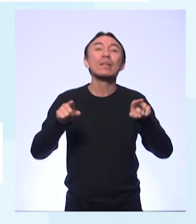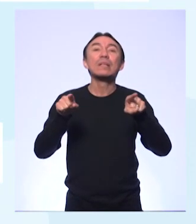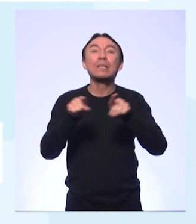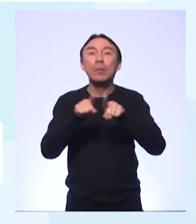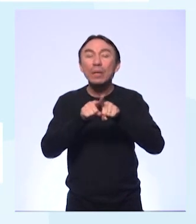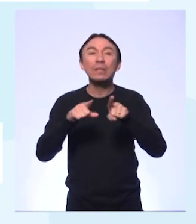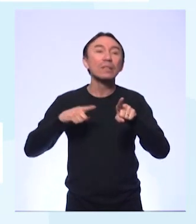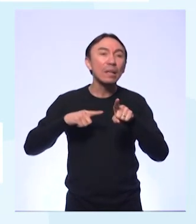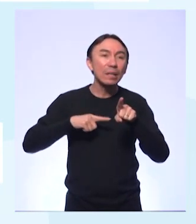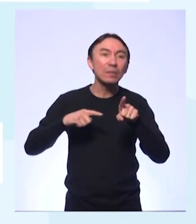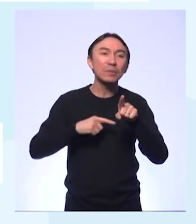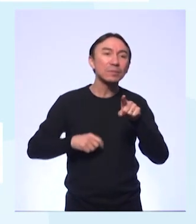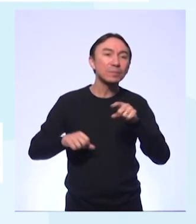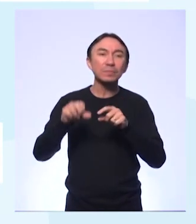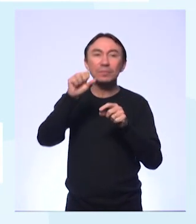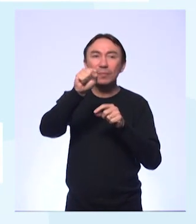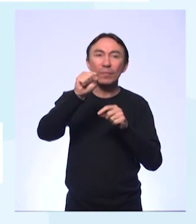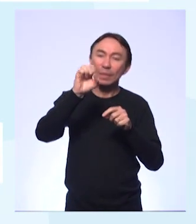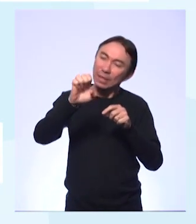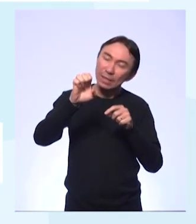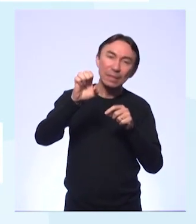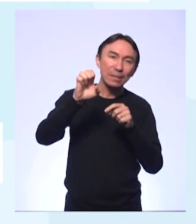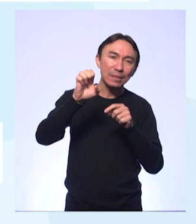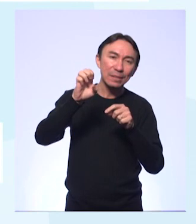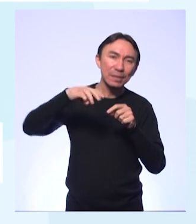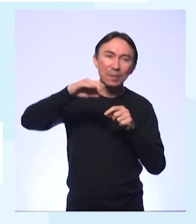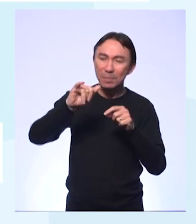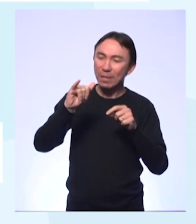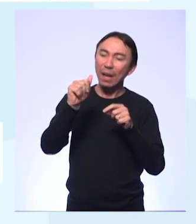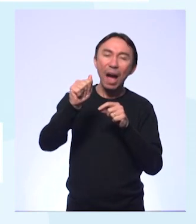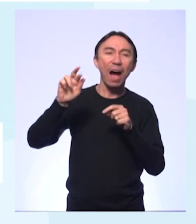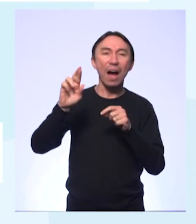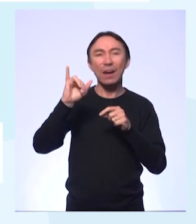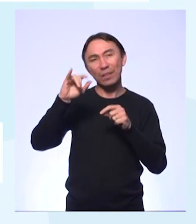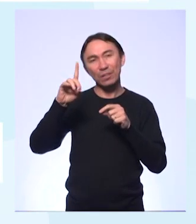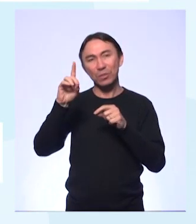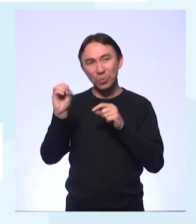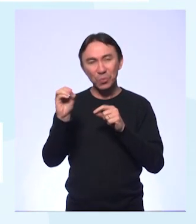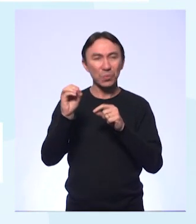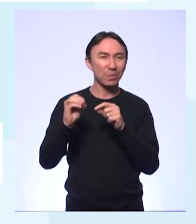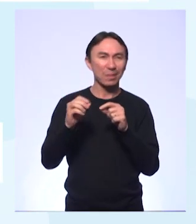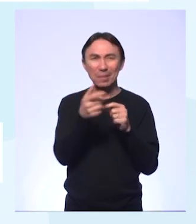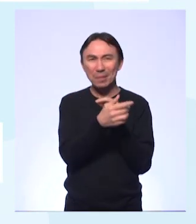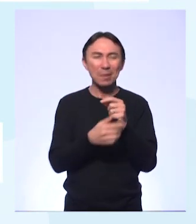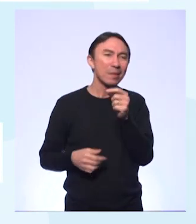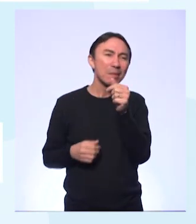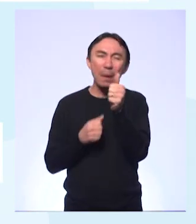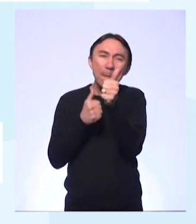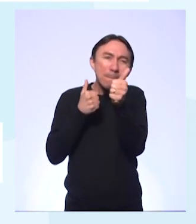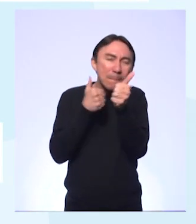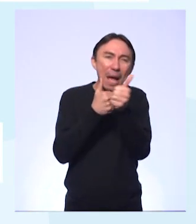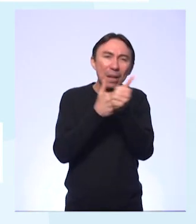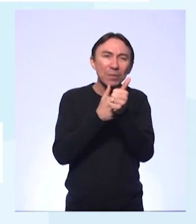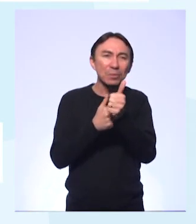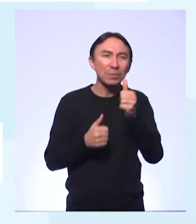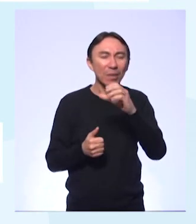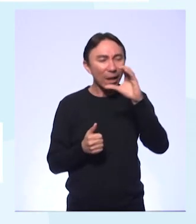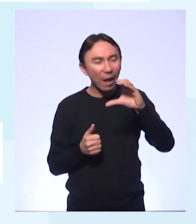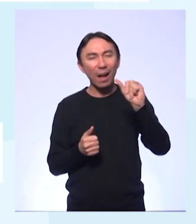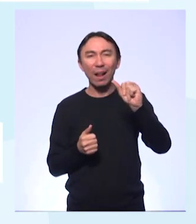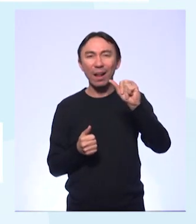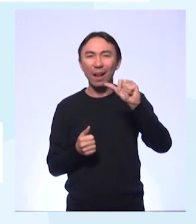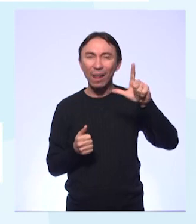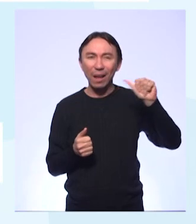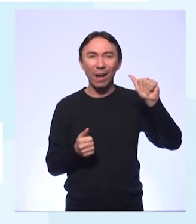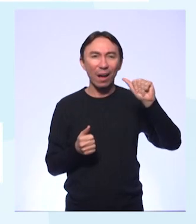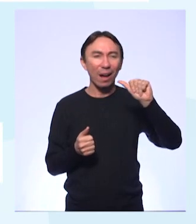o semiárido, né, que tem a faixa do Sahel, e lá na parte, lá, principalmente próximo da região do Kalahari, que é um deserto, como